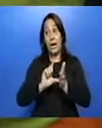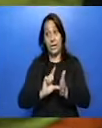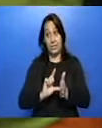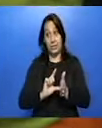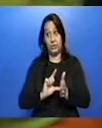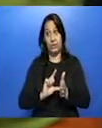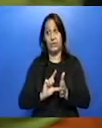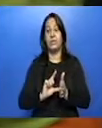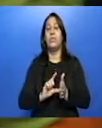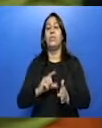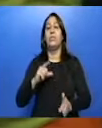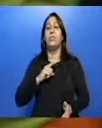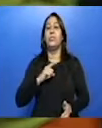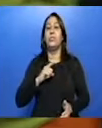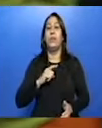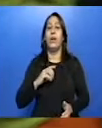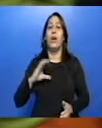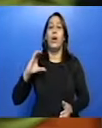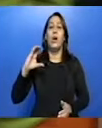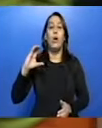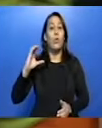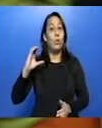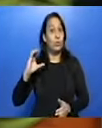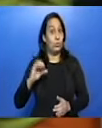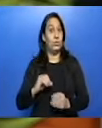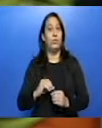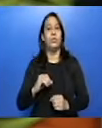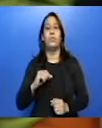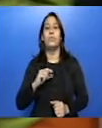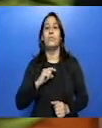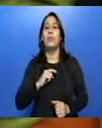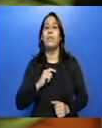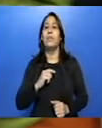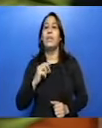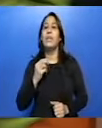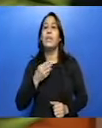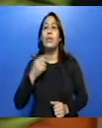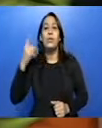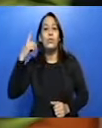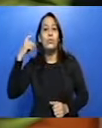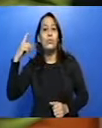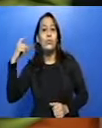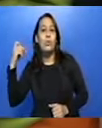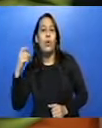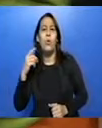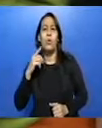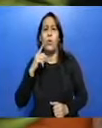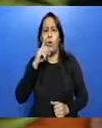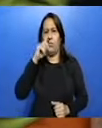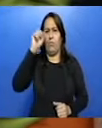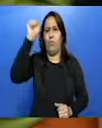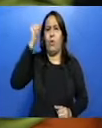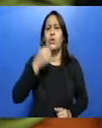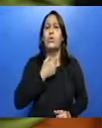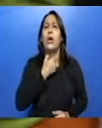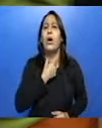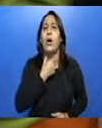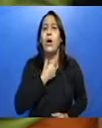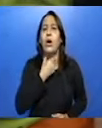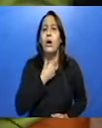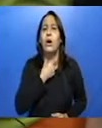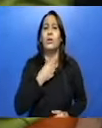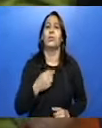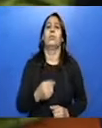uma consoante, ele também vai ter esse som do fundo da garganta, que a gente chama de